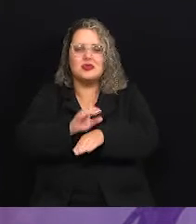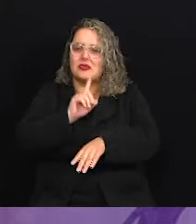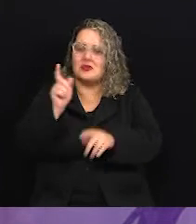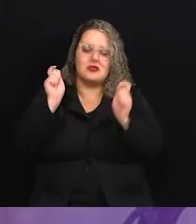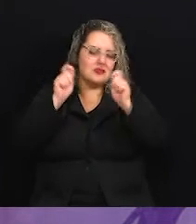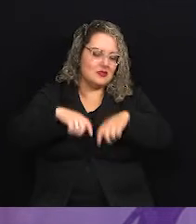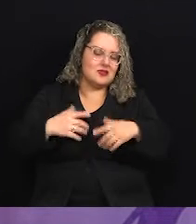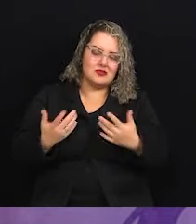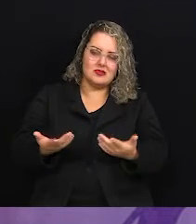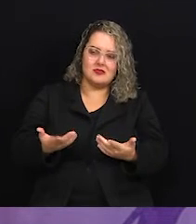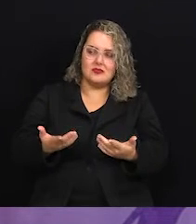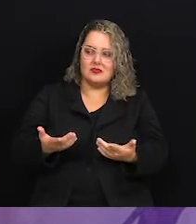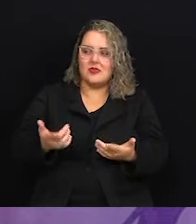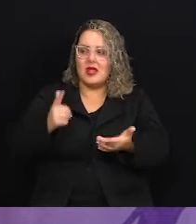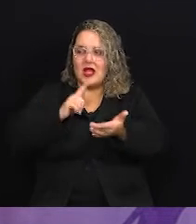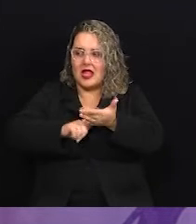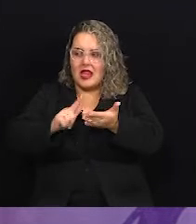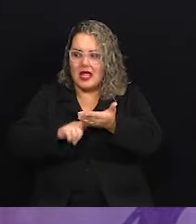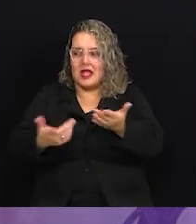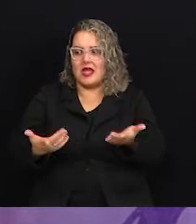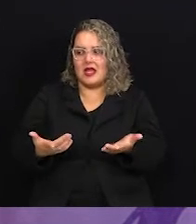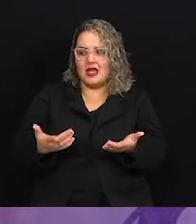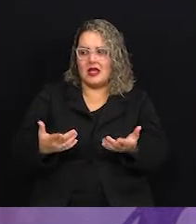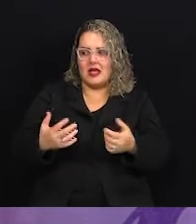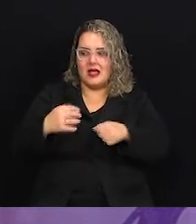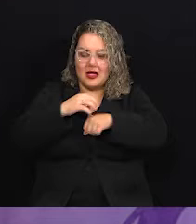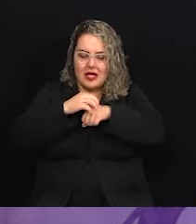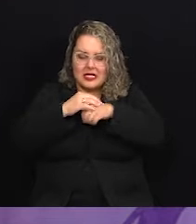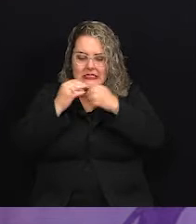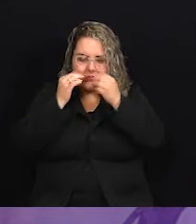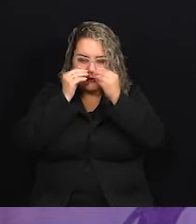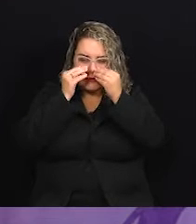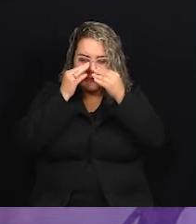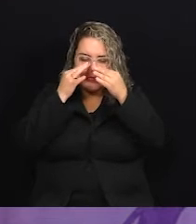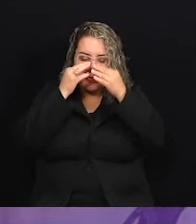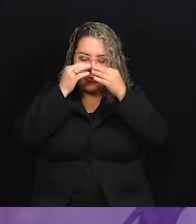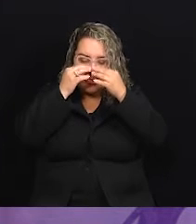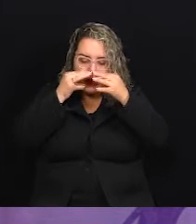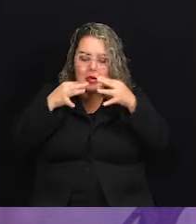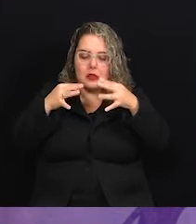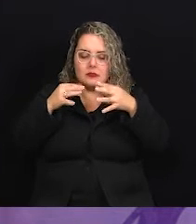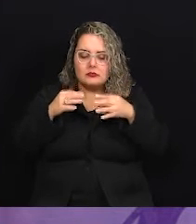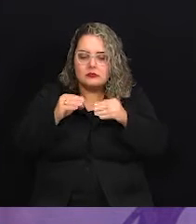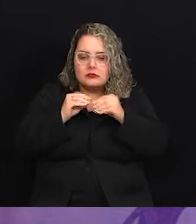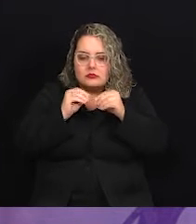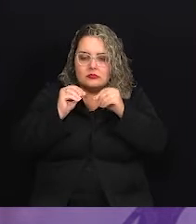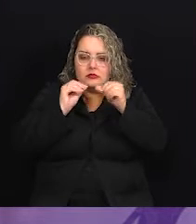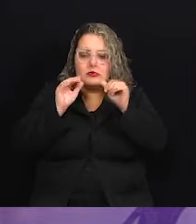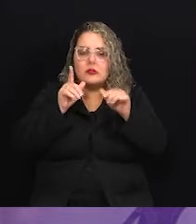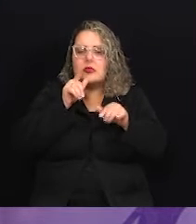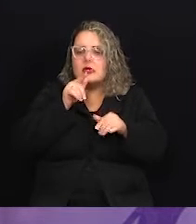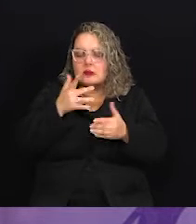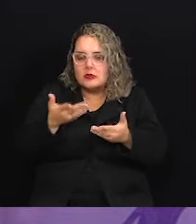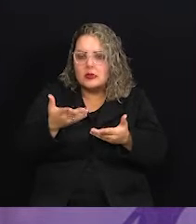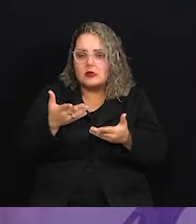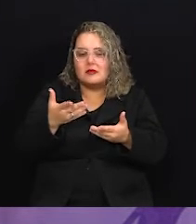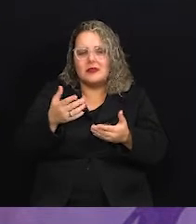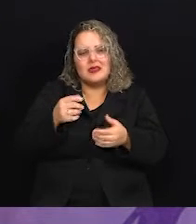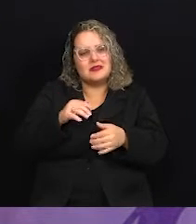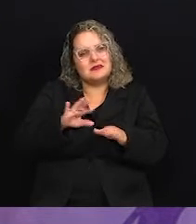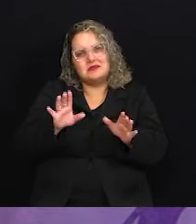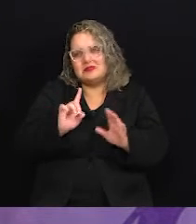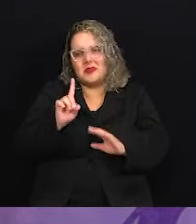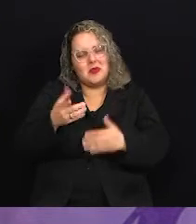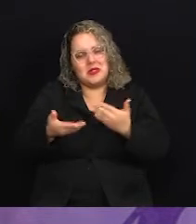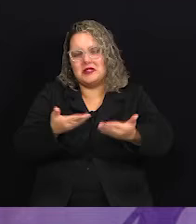é suficiente. Ele lava um pouco, tira aquele alérgeno do nariz e umidifica um pouco a mucosa nasal. Fora